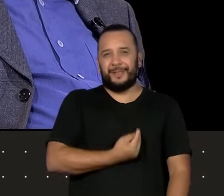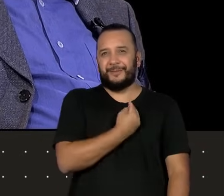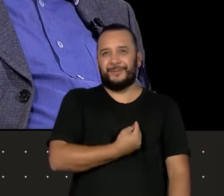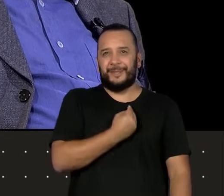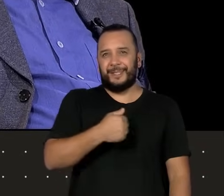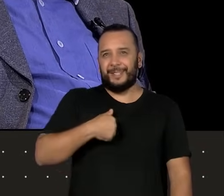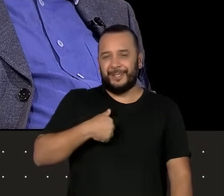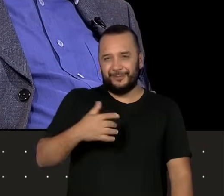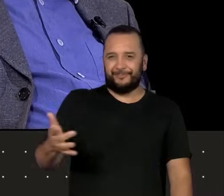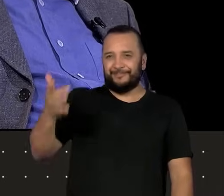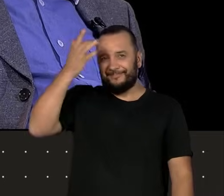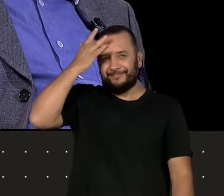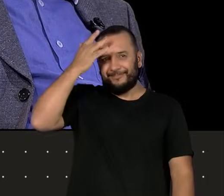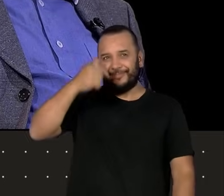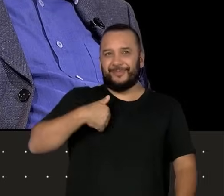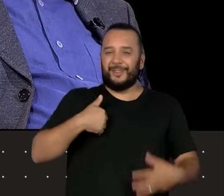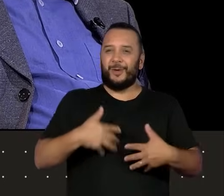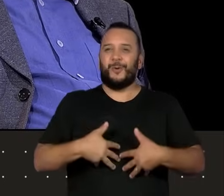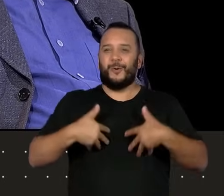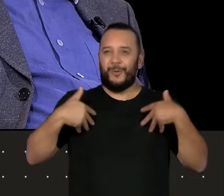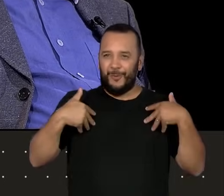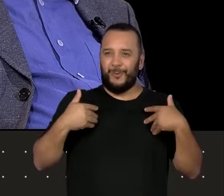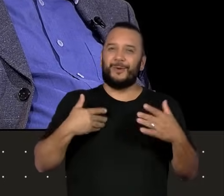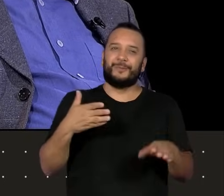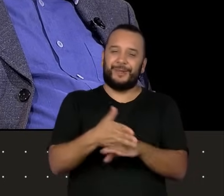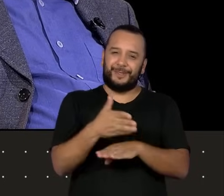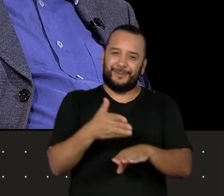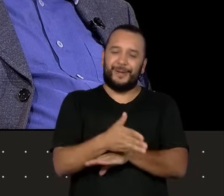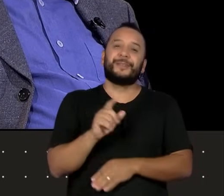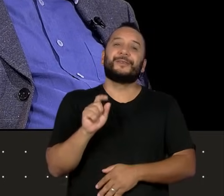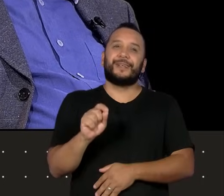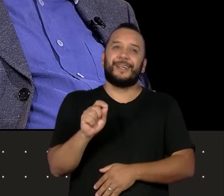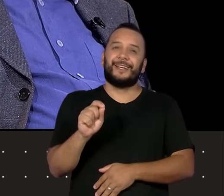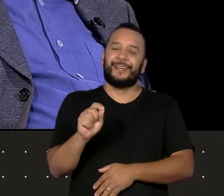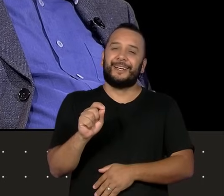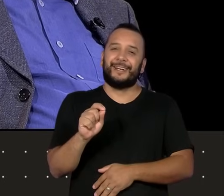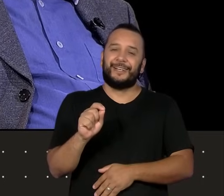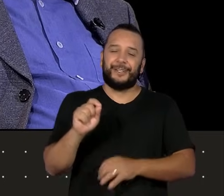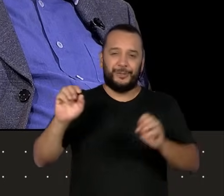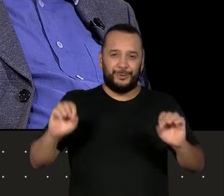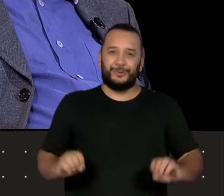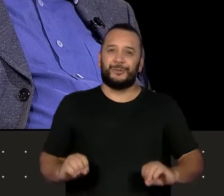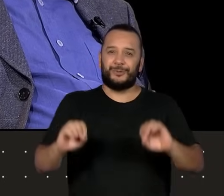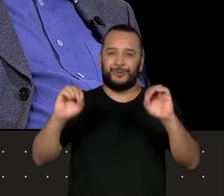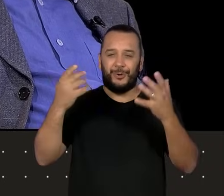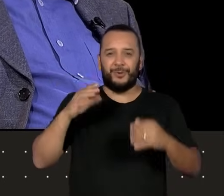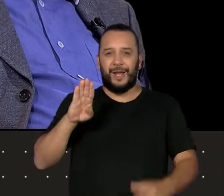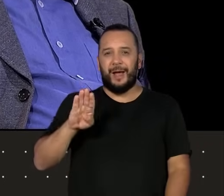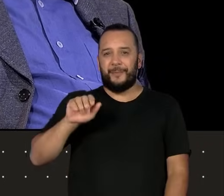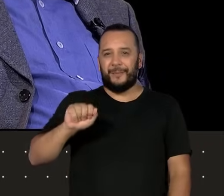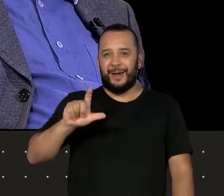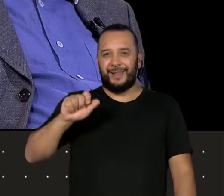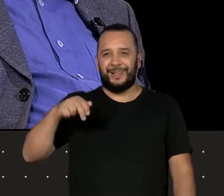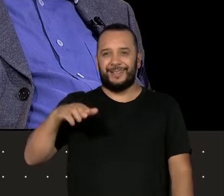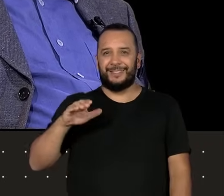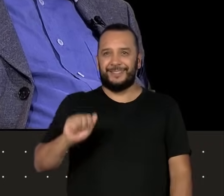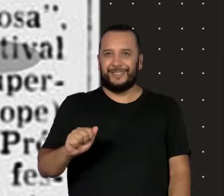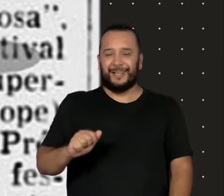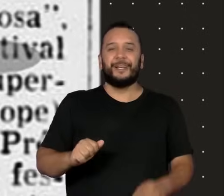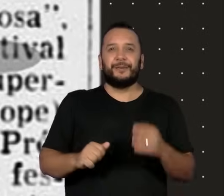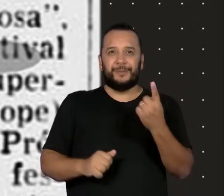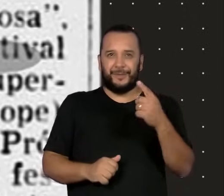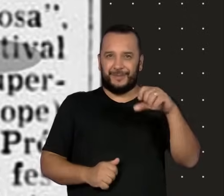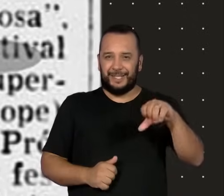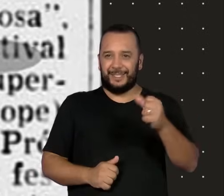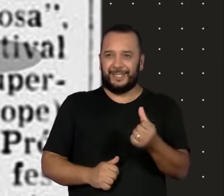vida, e eu tenho orgulho em ter participado, viu, Polodian, é o show da Balança em 61.